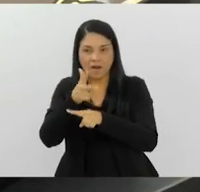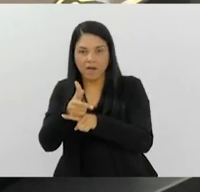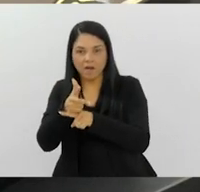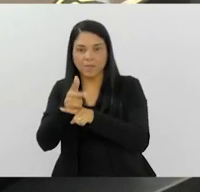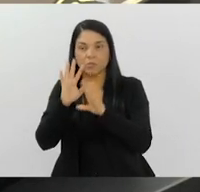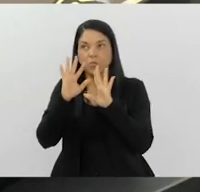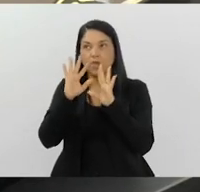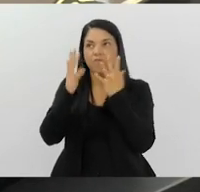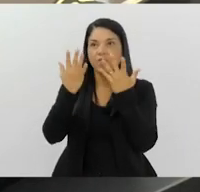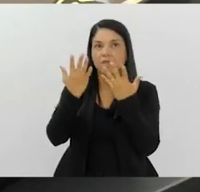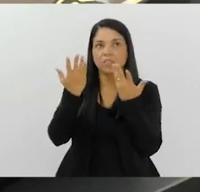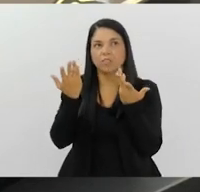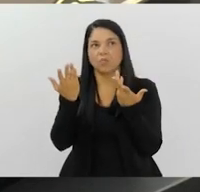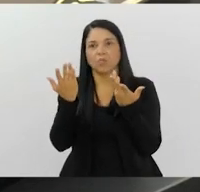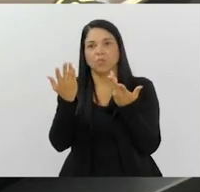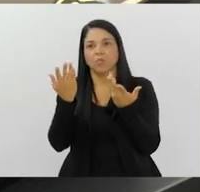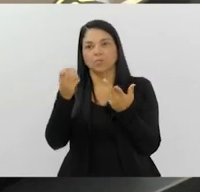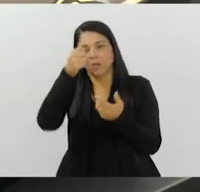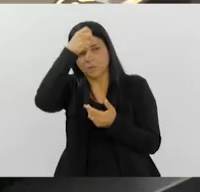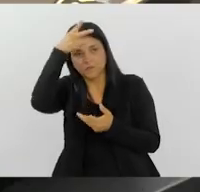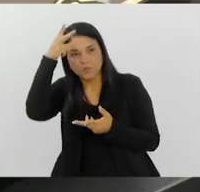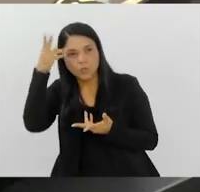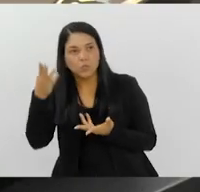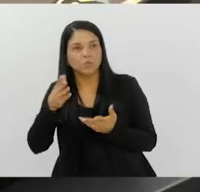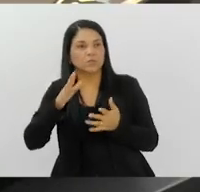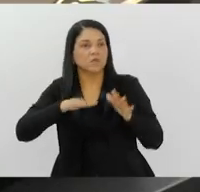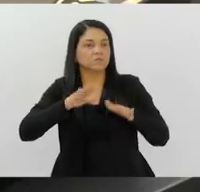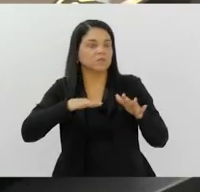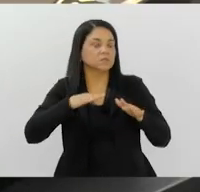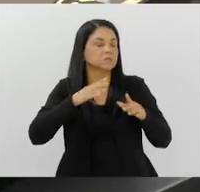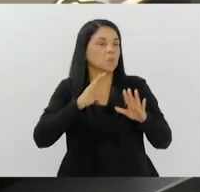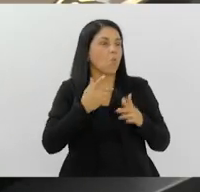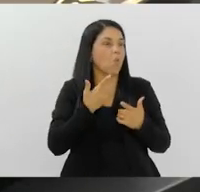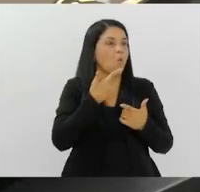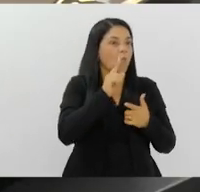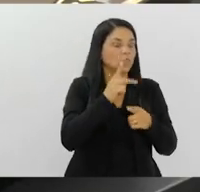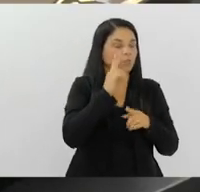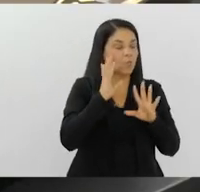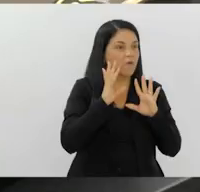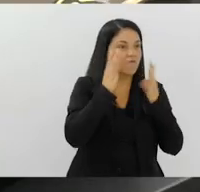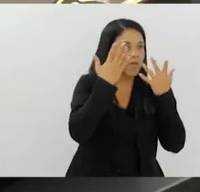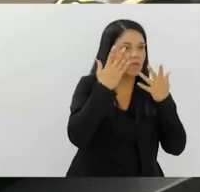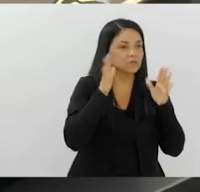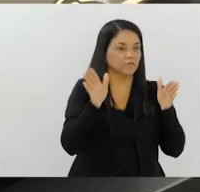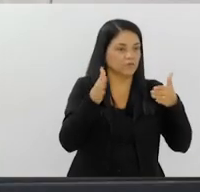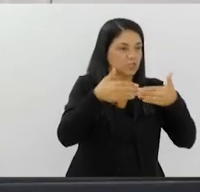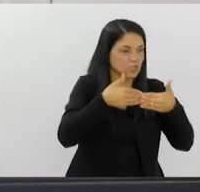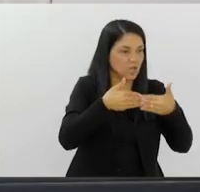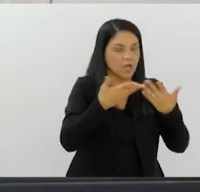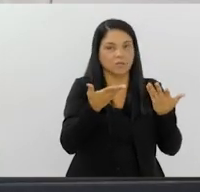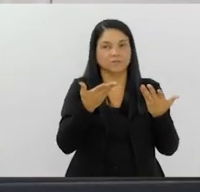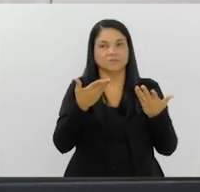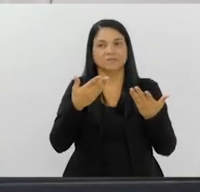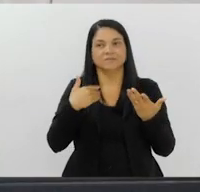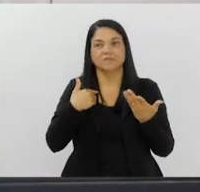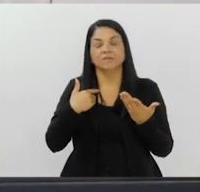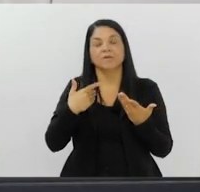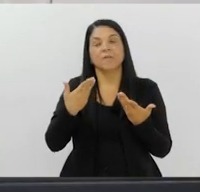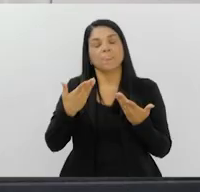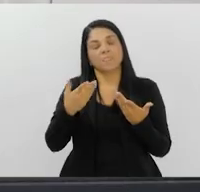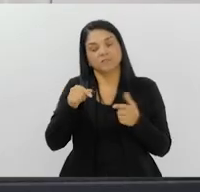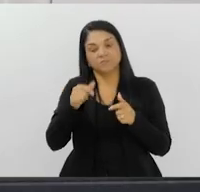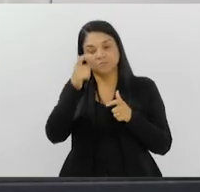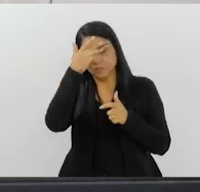evento que tá ocorrendo pega da prefeitura a gente tem sentido tem sentido um evento fechado as pessoas todas saberem que tá acontecendo